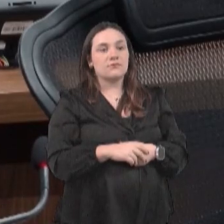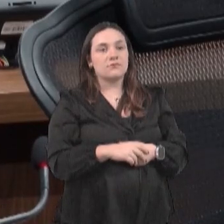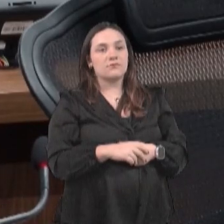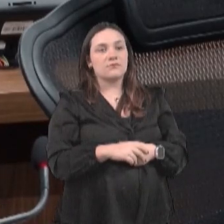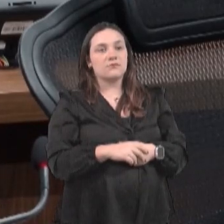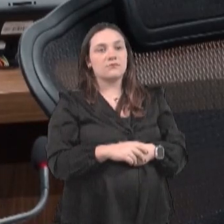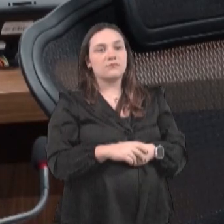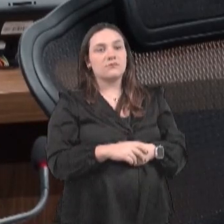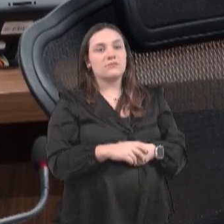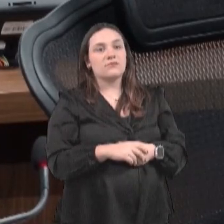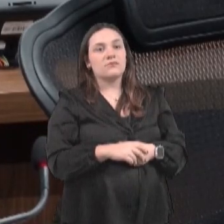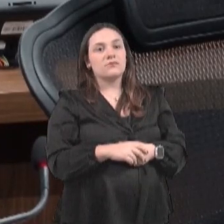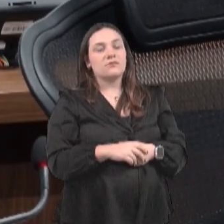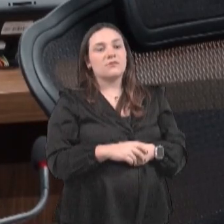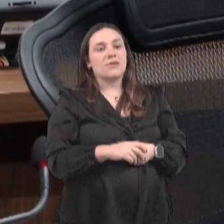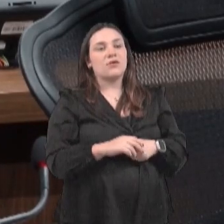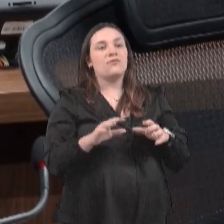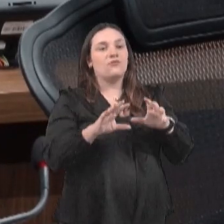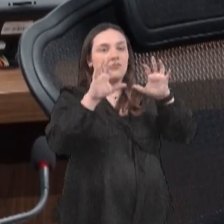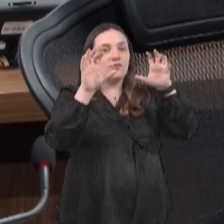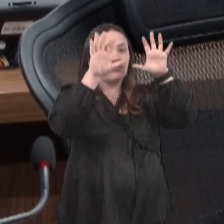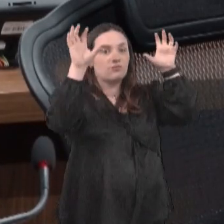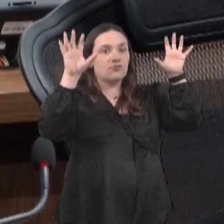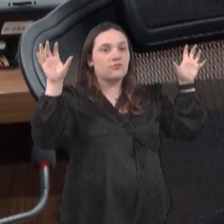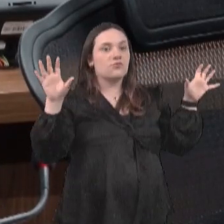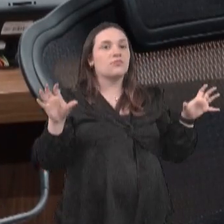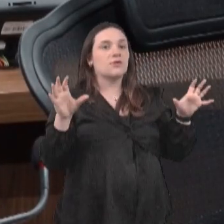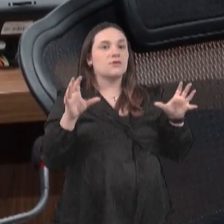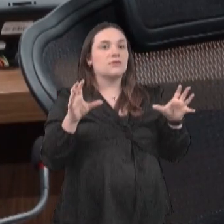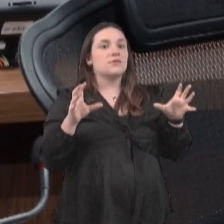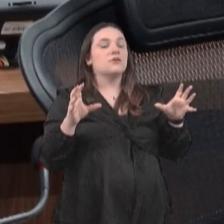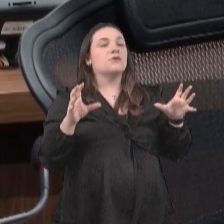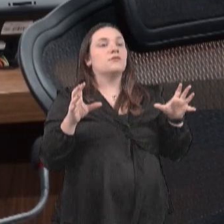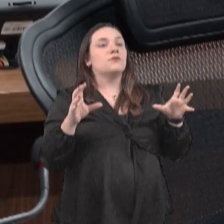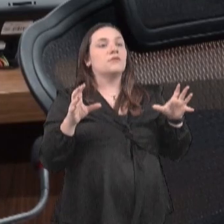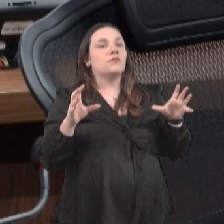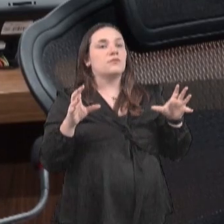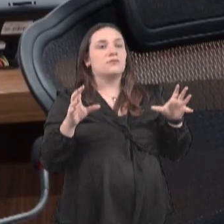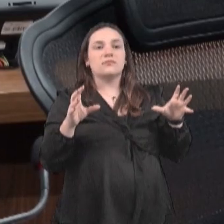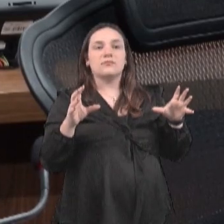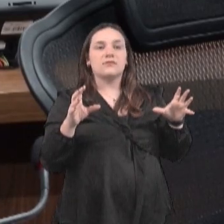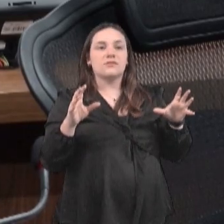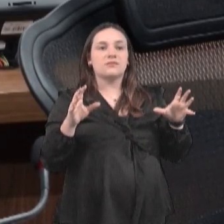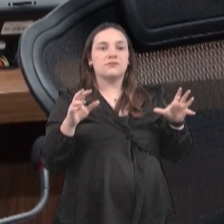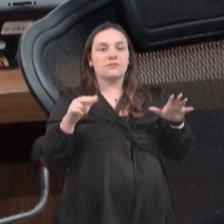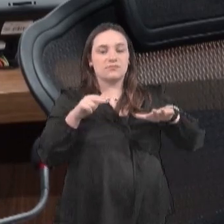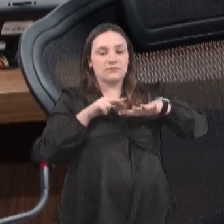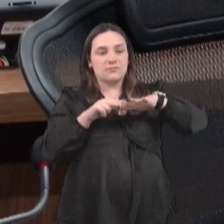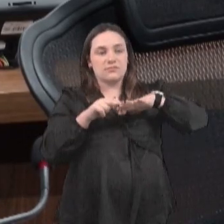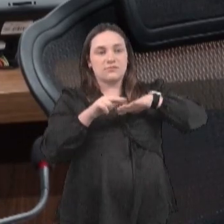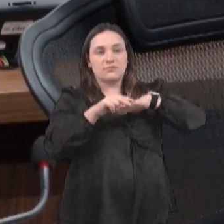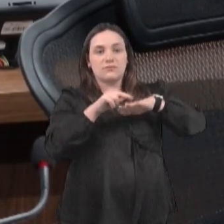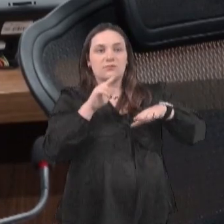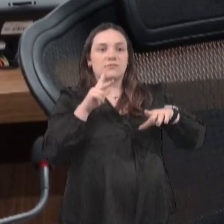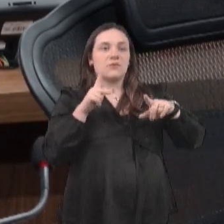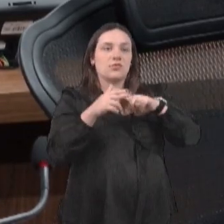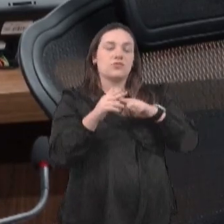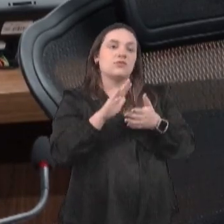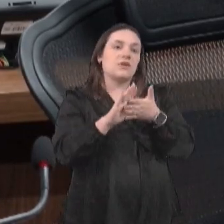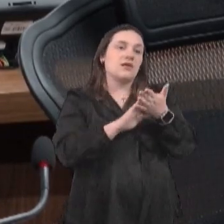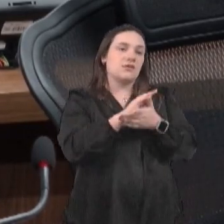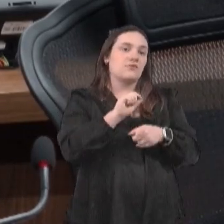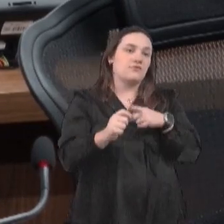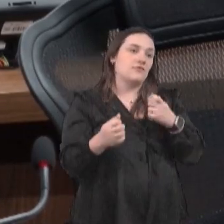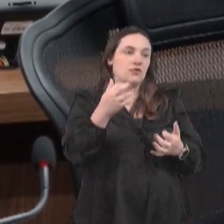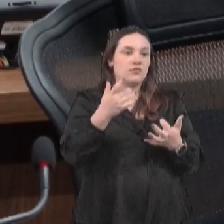segurar. Resumo, a fumaça invadiu todo o sistema de escada, não foi cortando a fumaça nem o